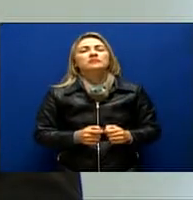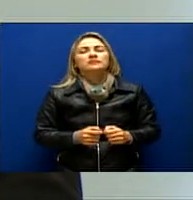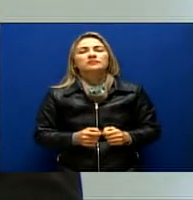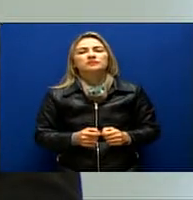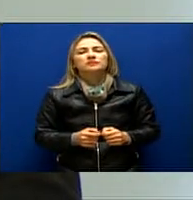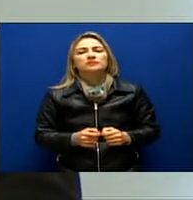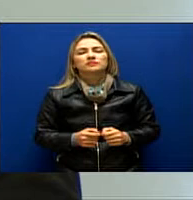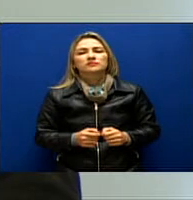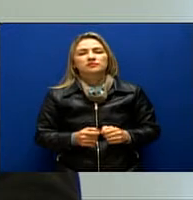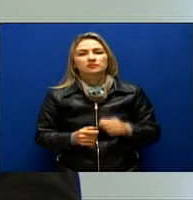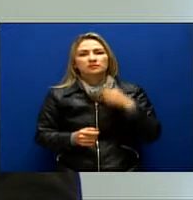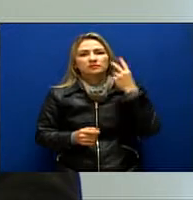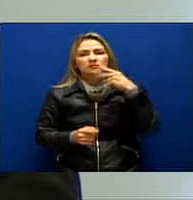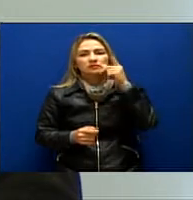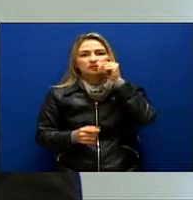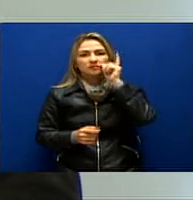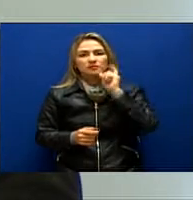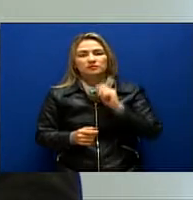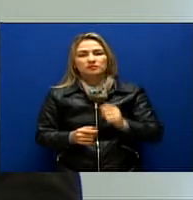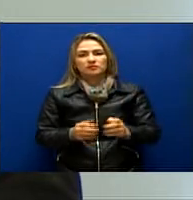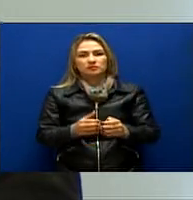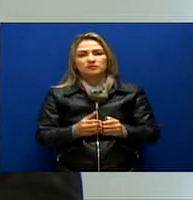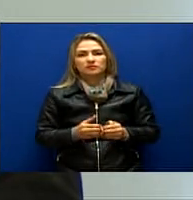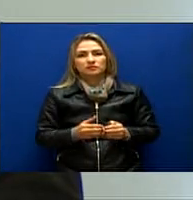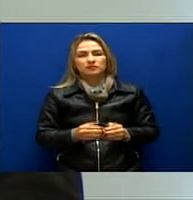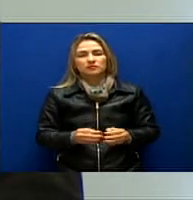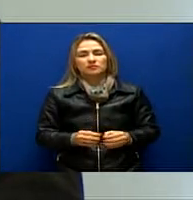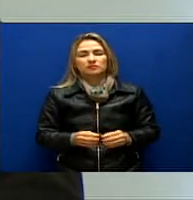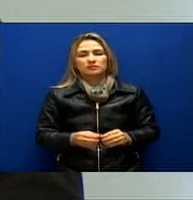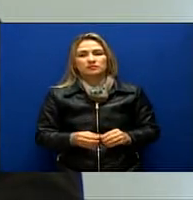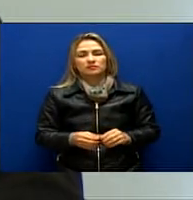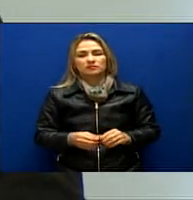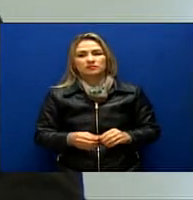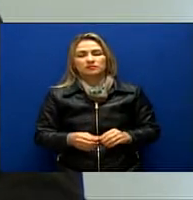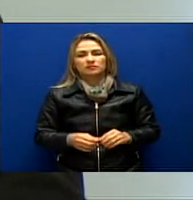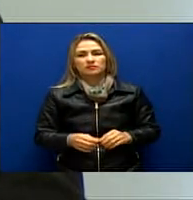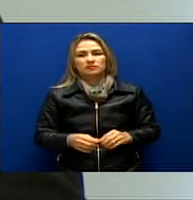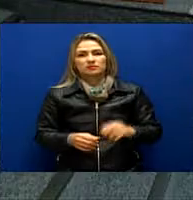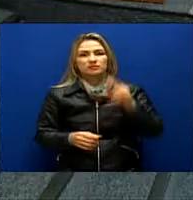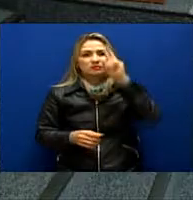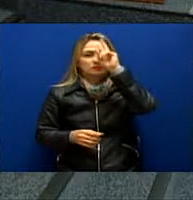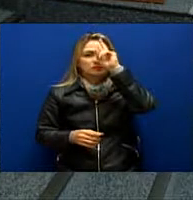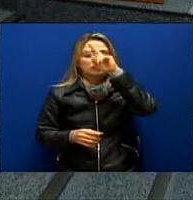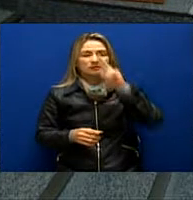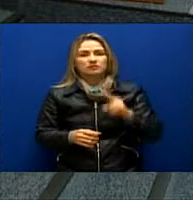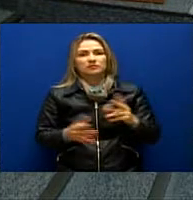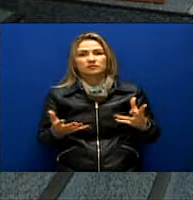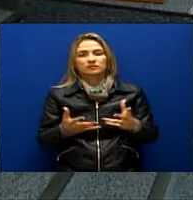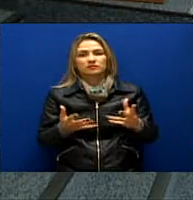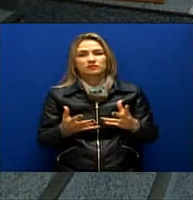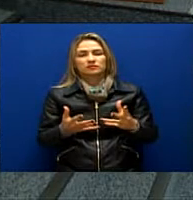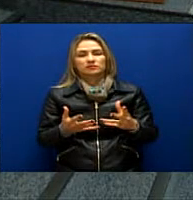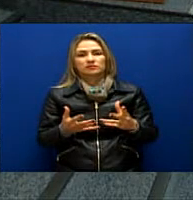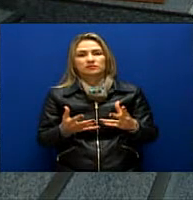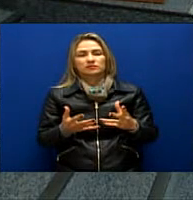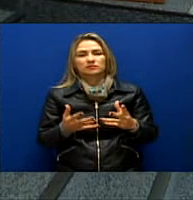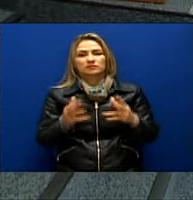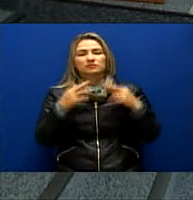Pastor Luiz Santos, por favor. Lógico. É só lembrando que a sessão só vai até 13h35,